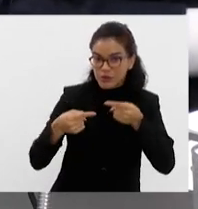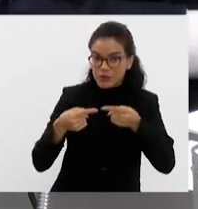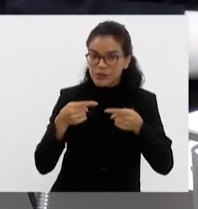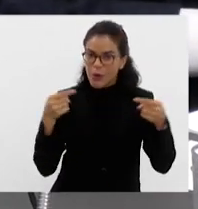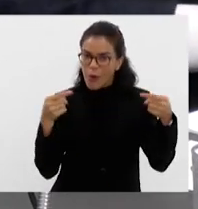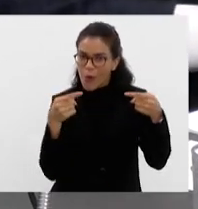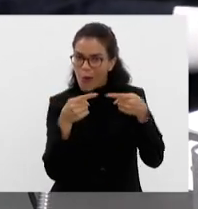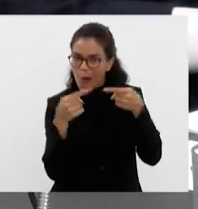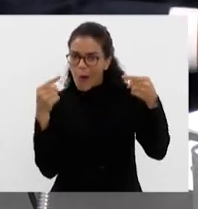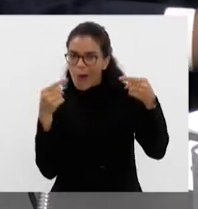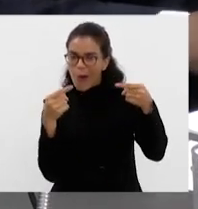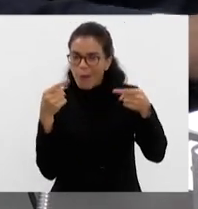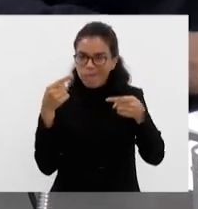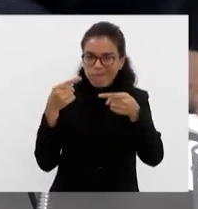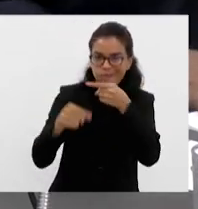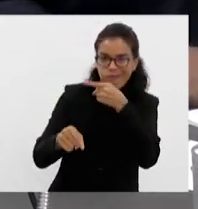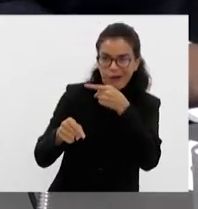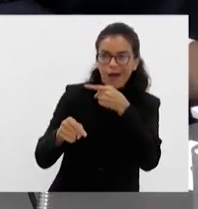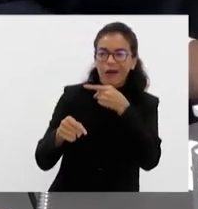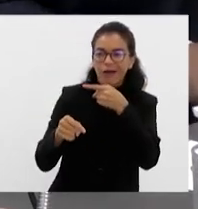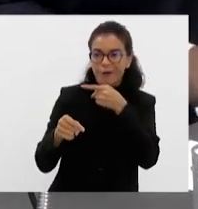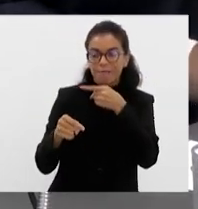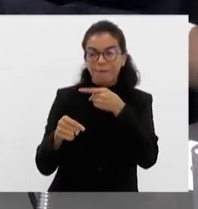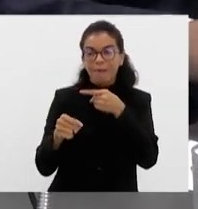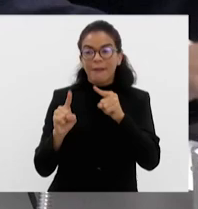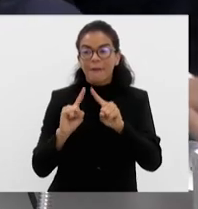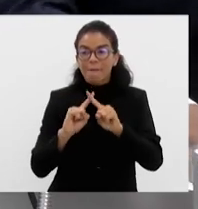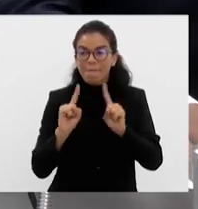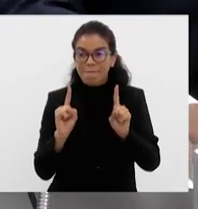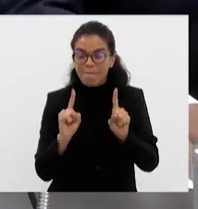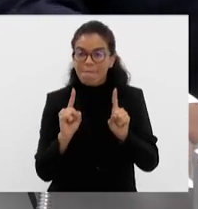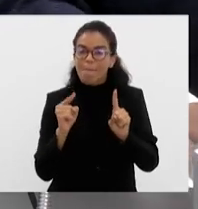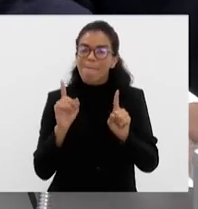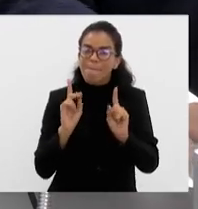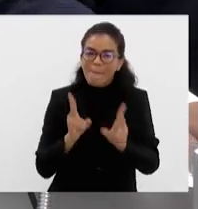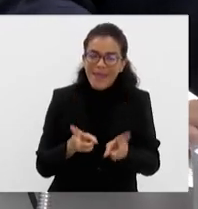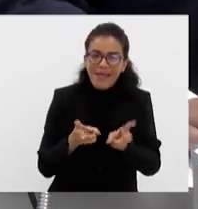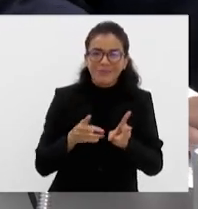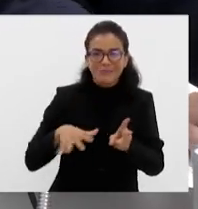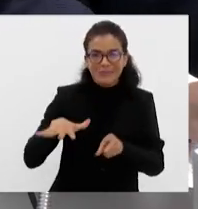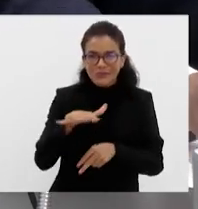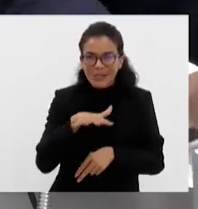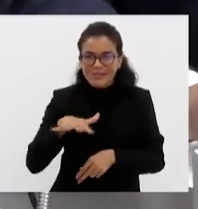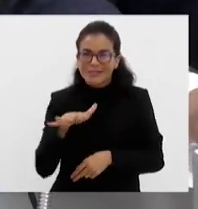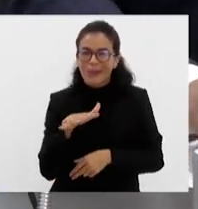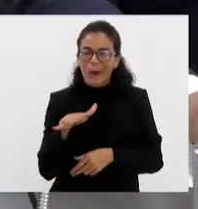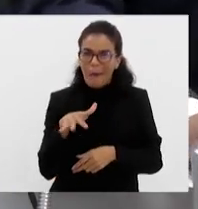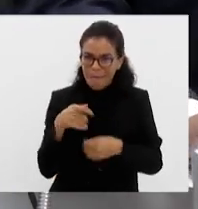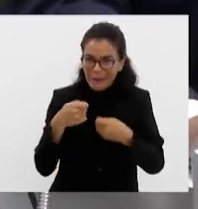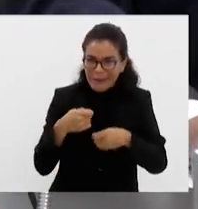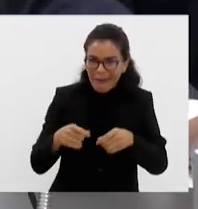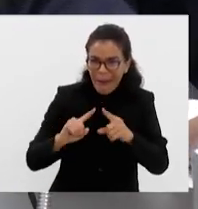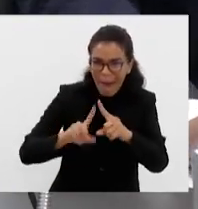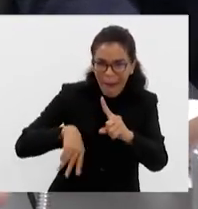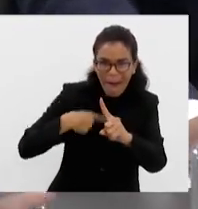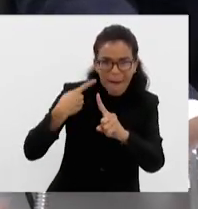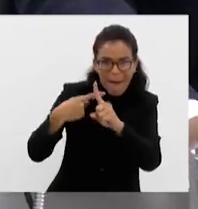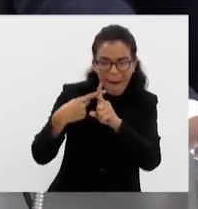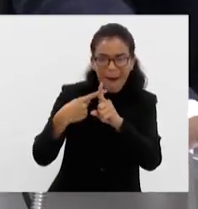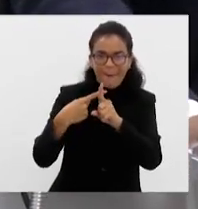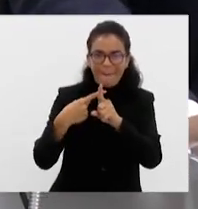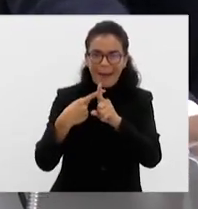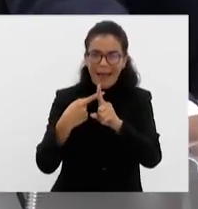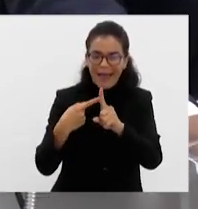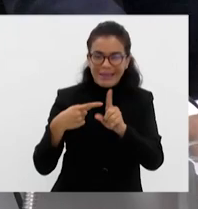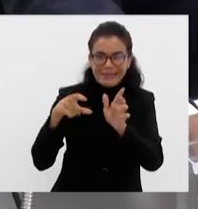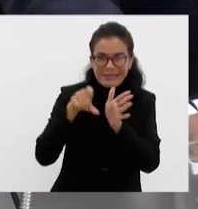eu tendo até me filiar com o entendimento da deputada Célia, se a gente, mesmo em crise, se a gente precisa de mais imposto e por aí vai, mas, sob o ponto